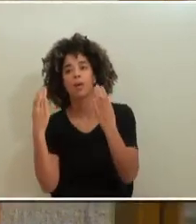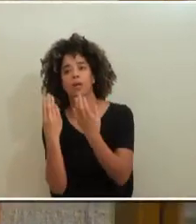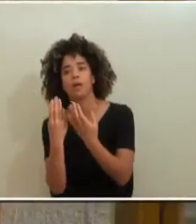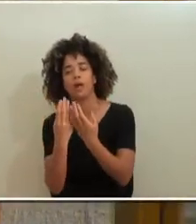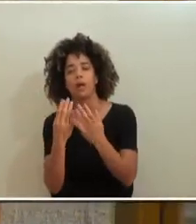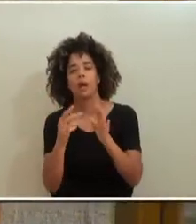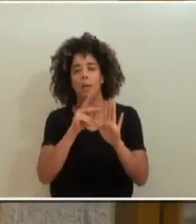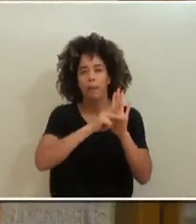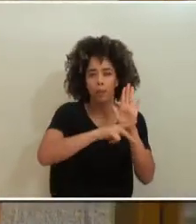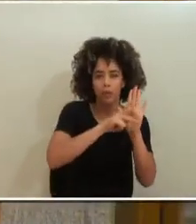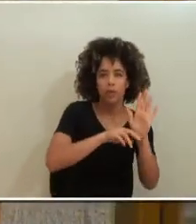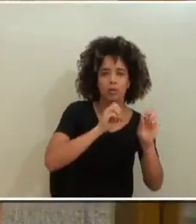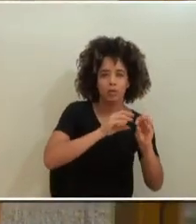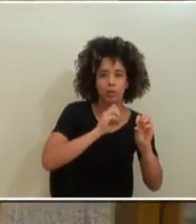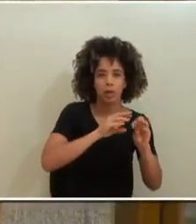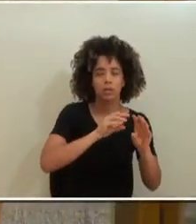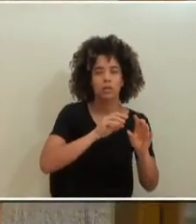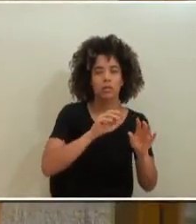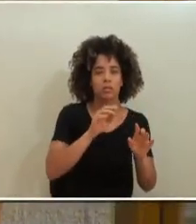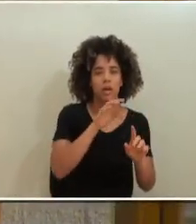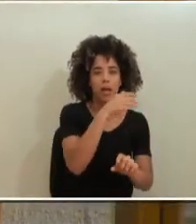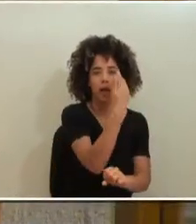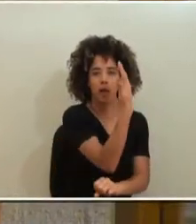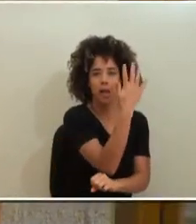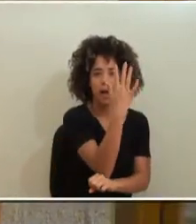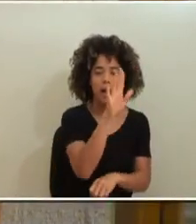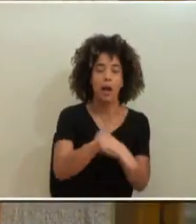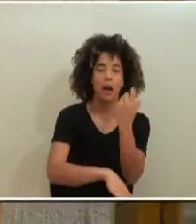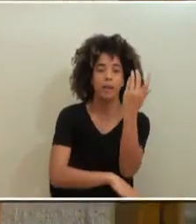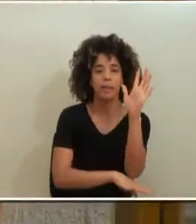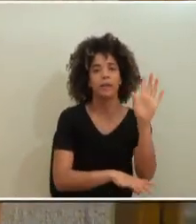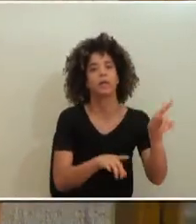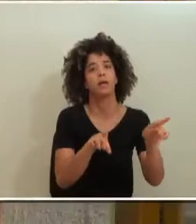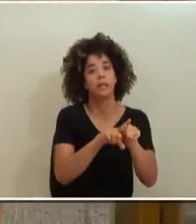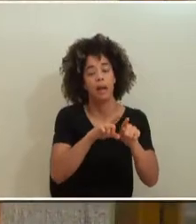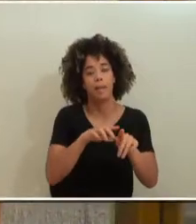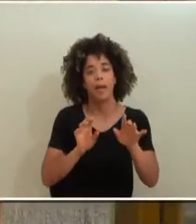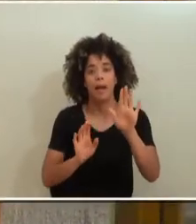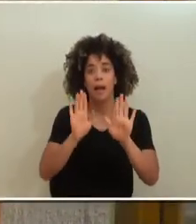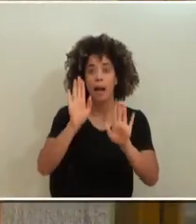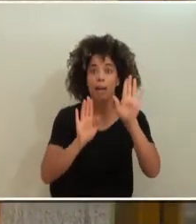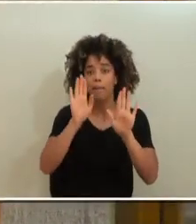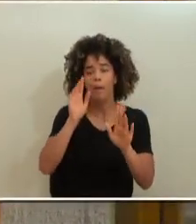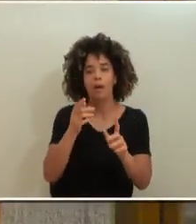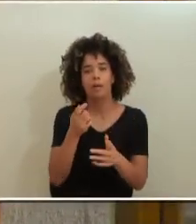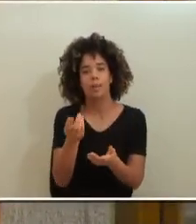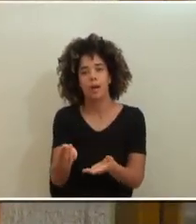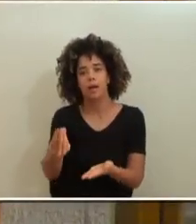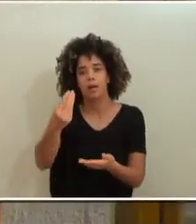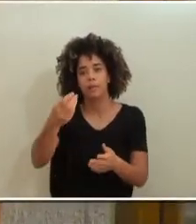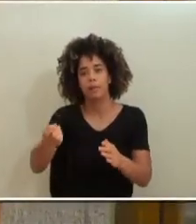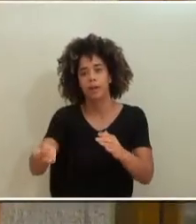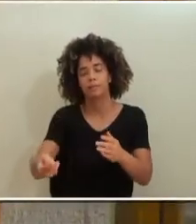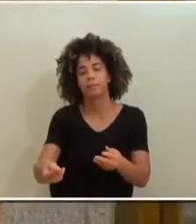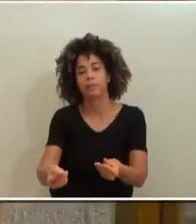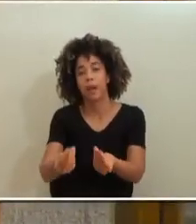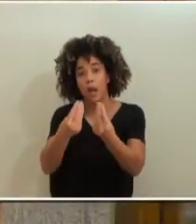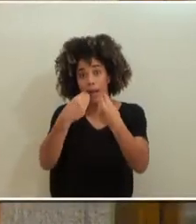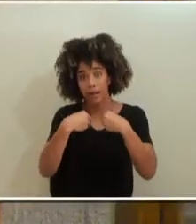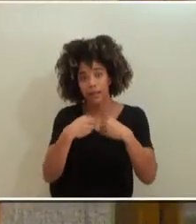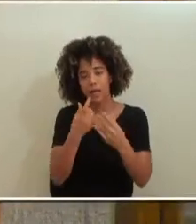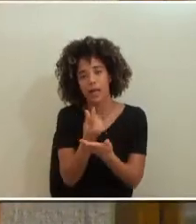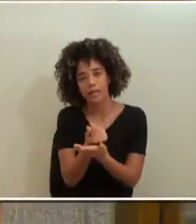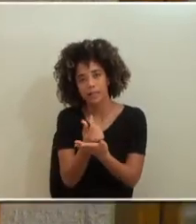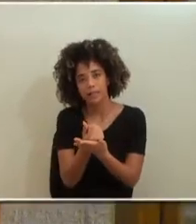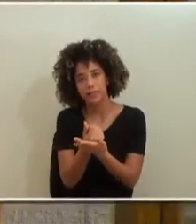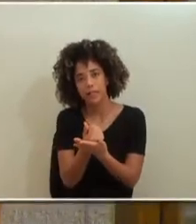até campanhas de arrecadação de fundos para organizações locais. Sua dedicação ao bem-estar da